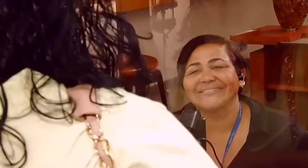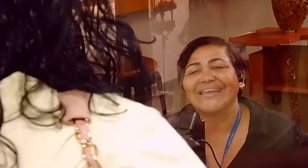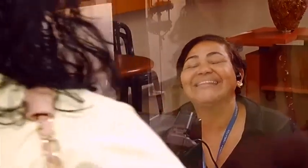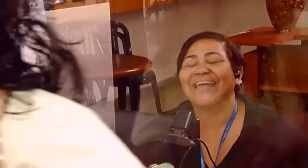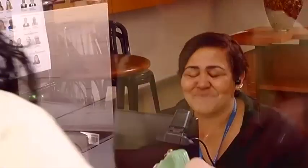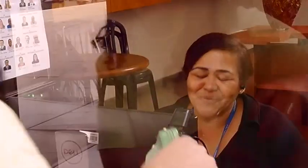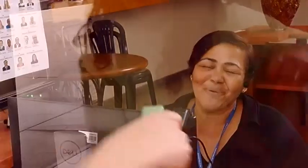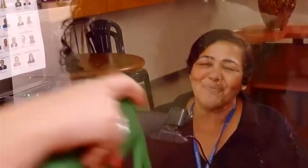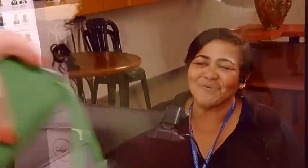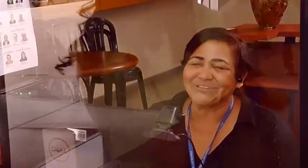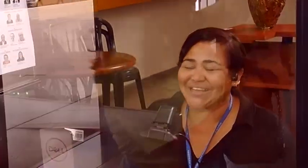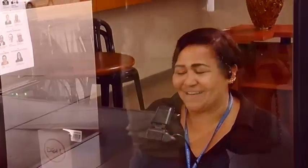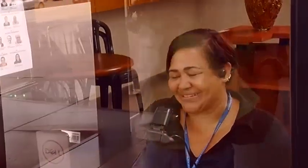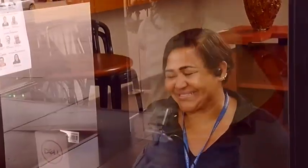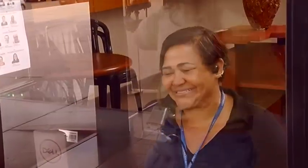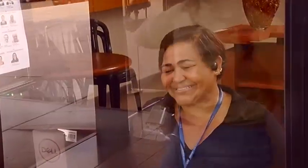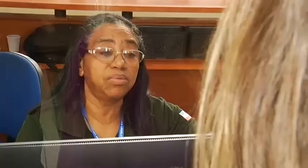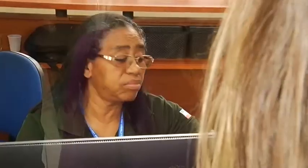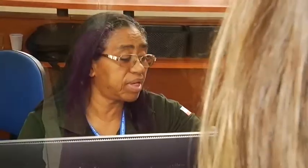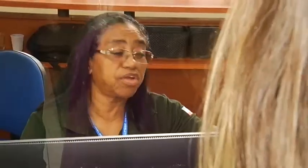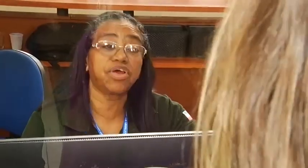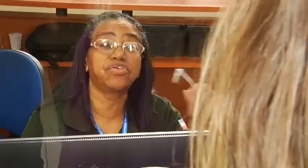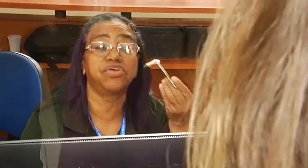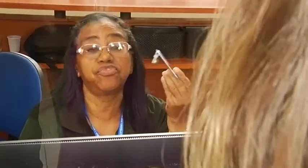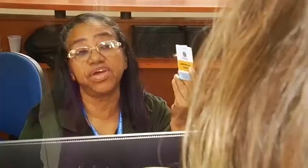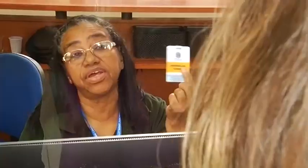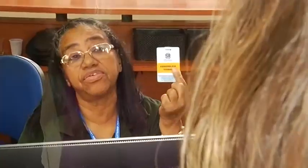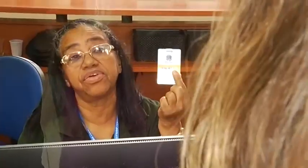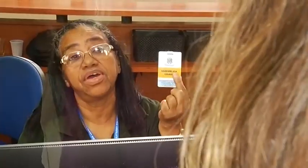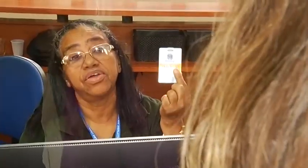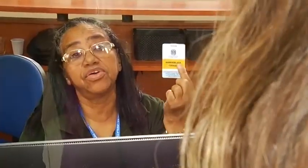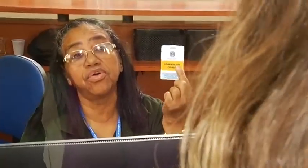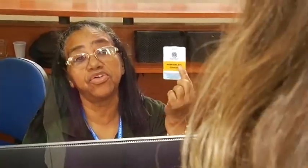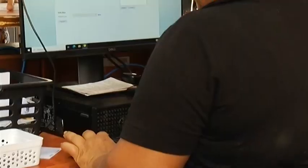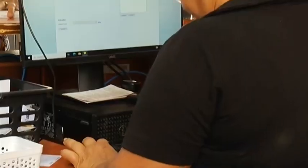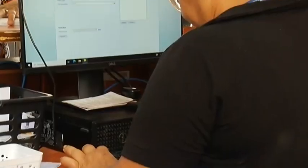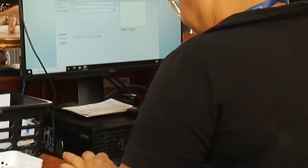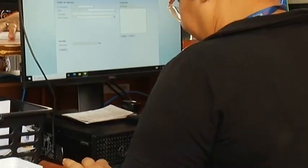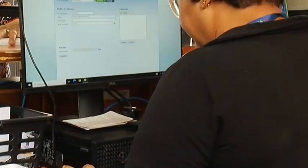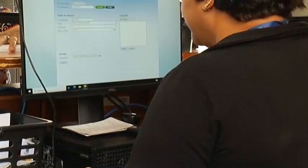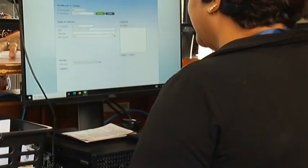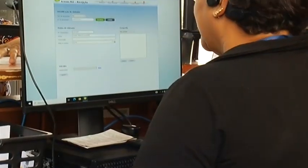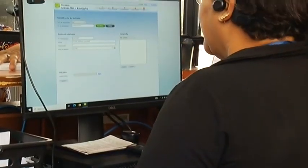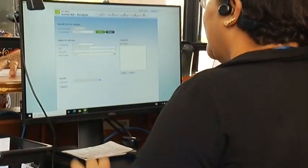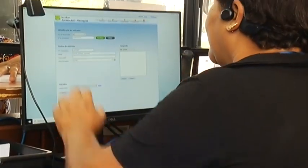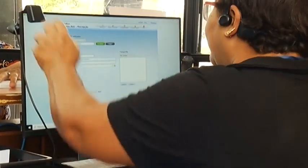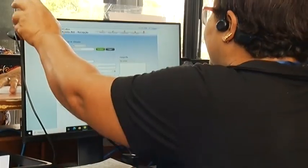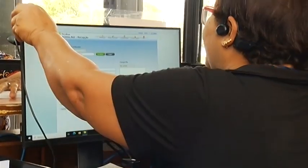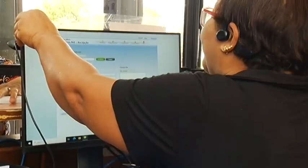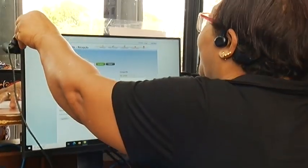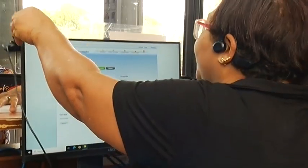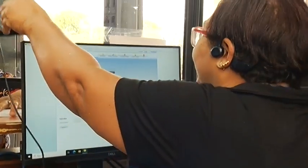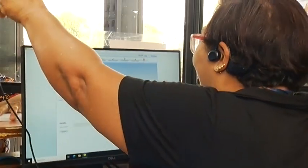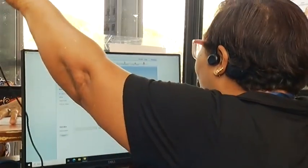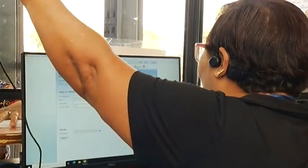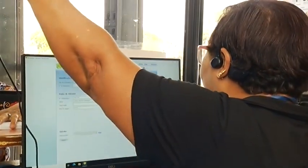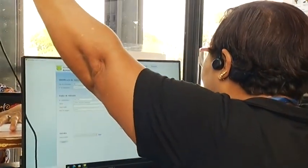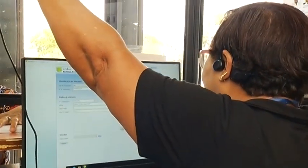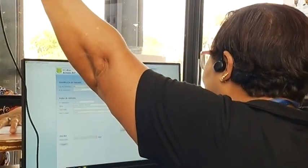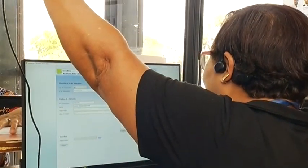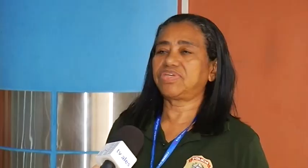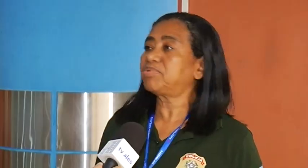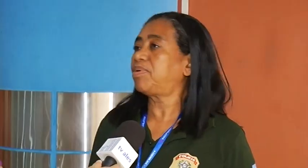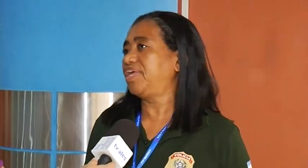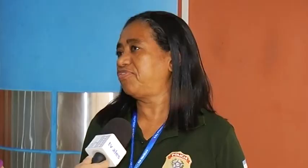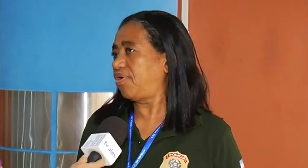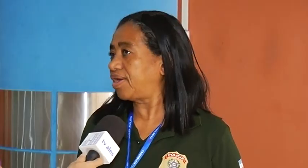seu trabalho. À primeira vista, o que elas fazem pode parecer simples, mas suas funções carregam a essência do serviço